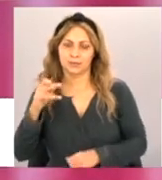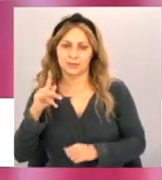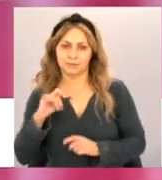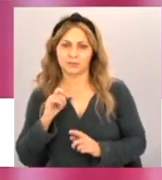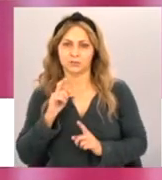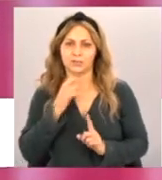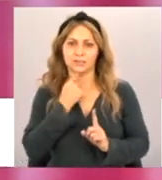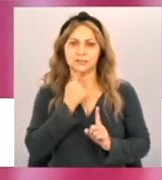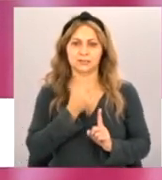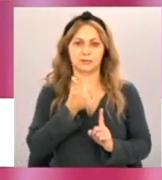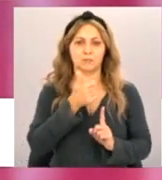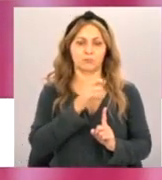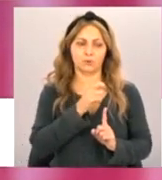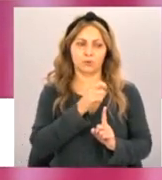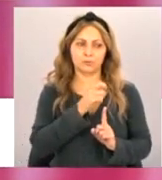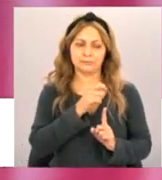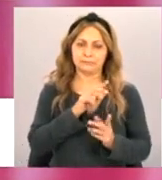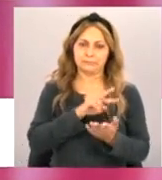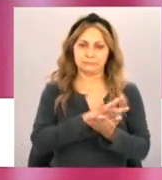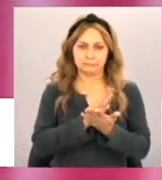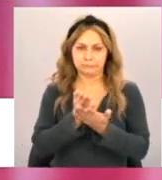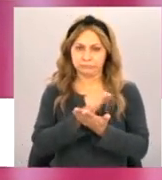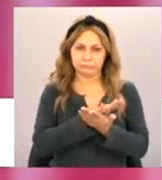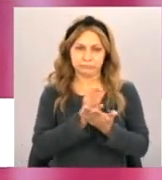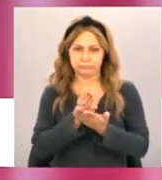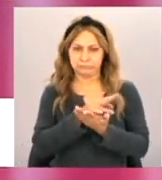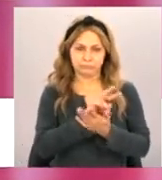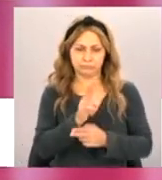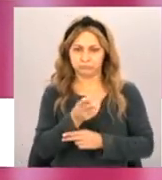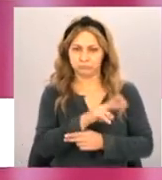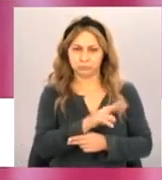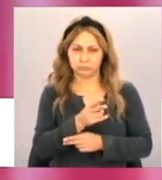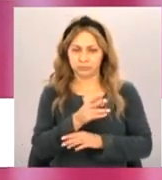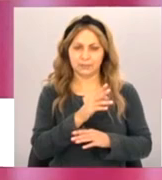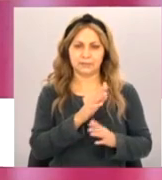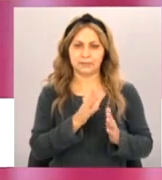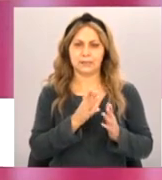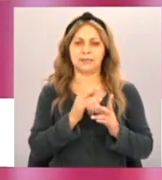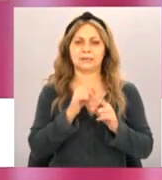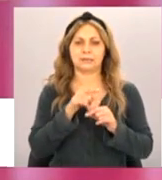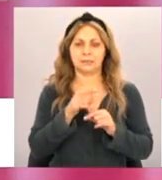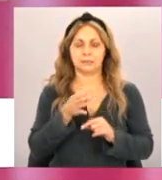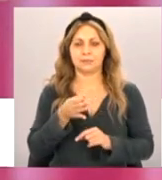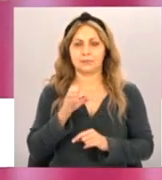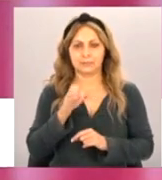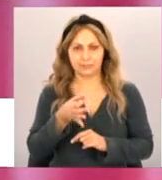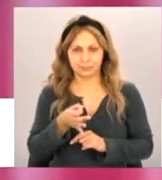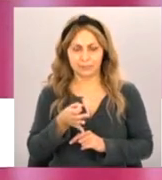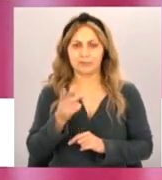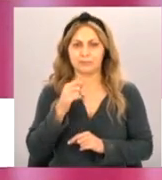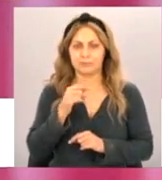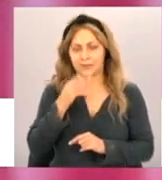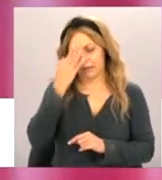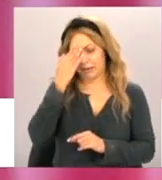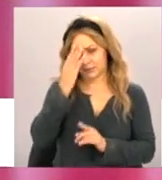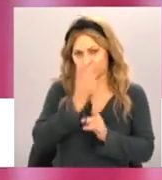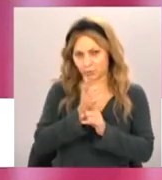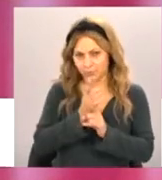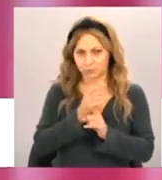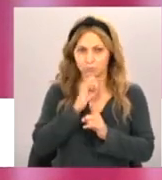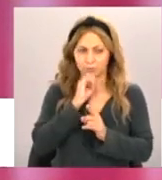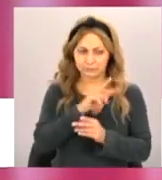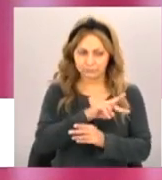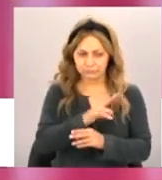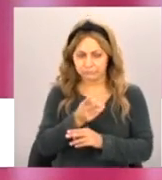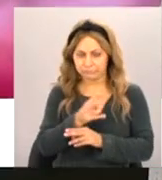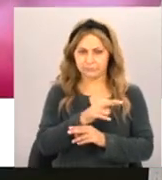vezes o bloco desta ambiguidade estratégica uma crítica que resta mais sensível lá o PCP não teme que haja dúvidas no